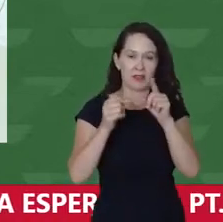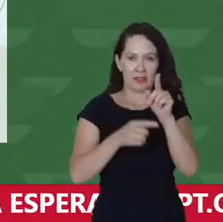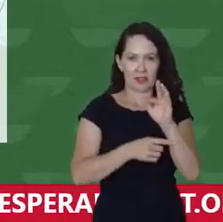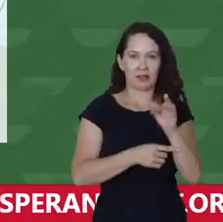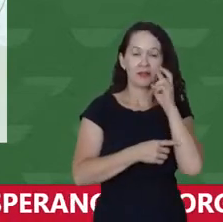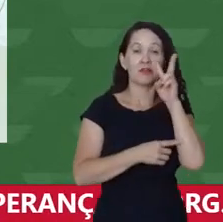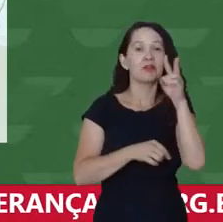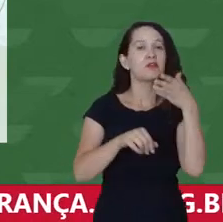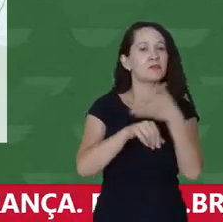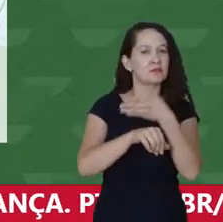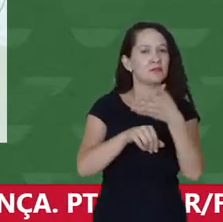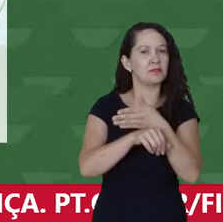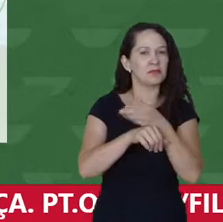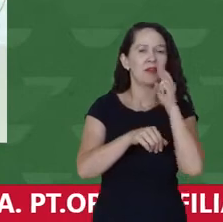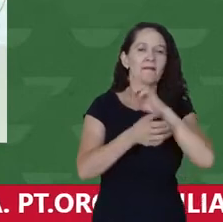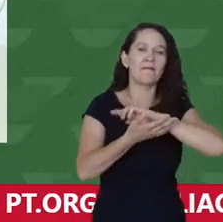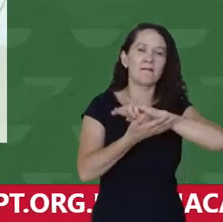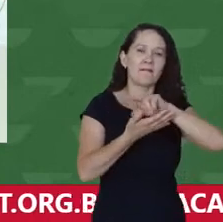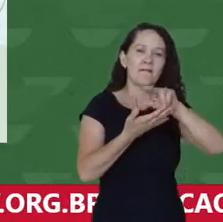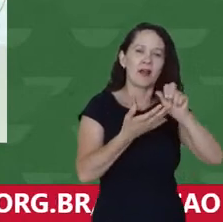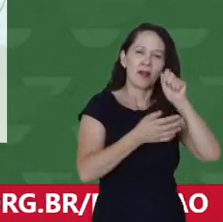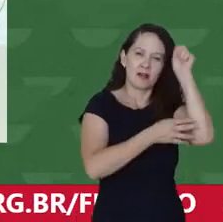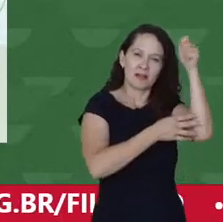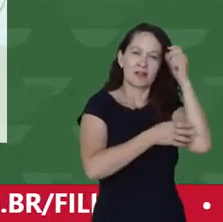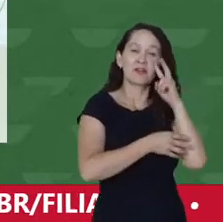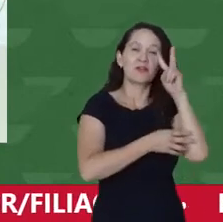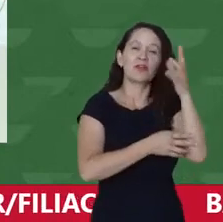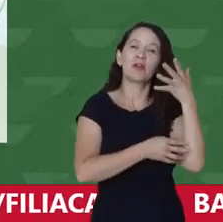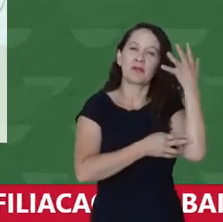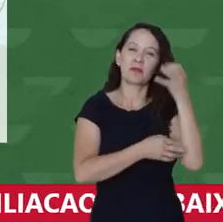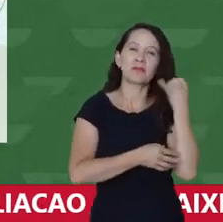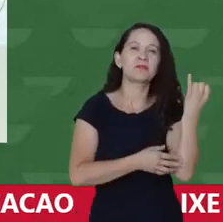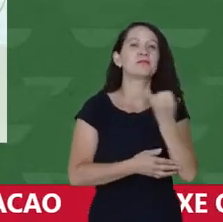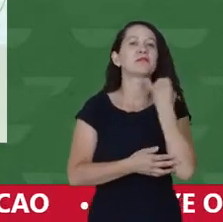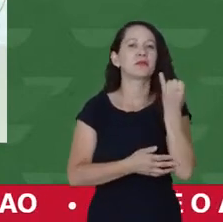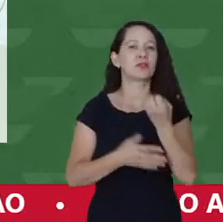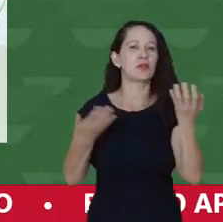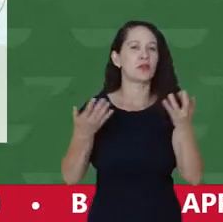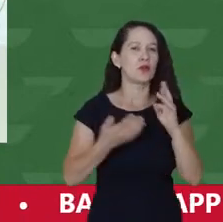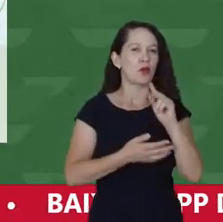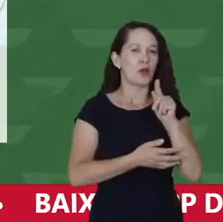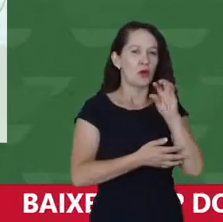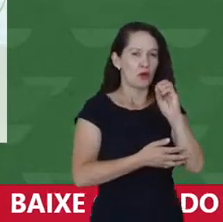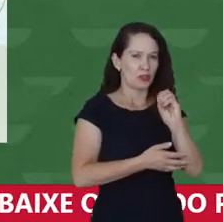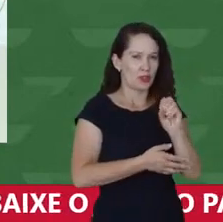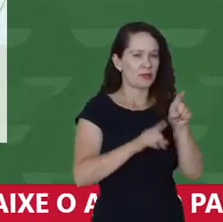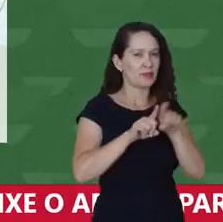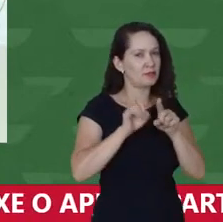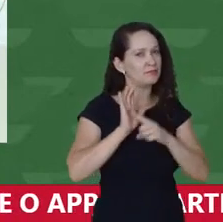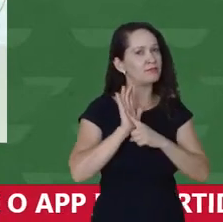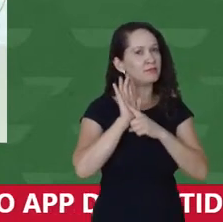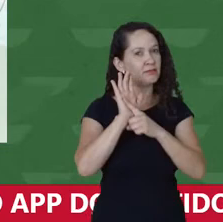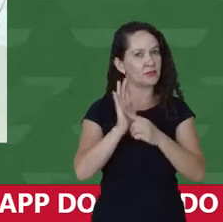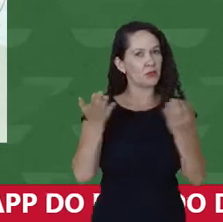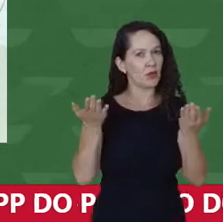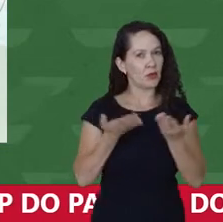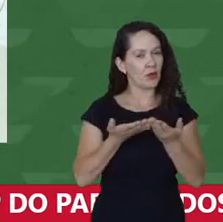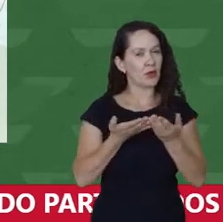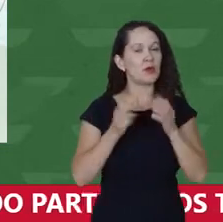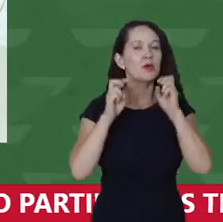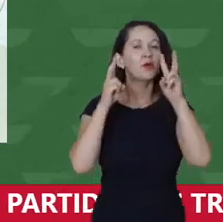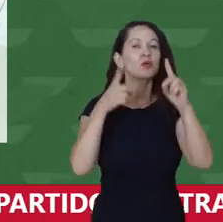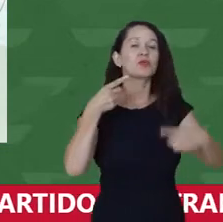vi que você participando em vários eventos, já ouvi suas falas importantes. O Rogério Correa também levantou agora o aspecto